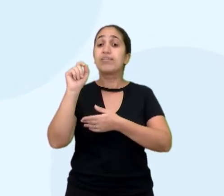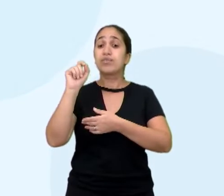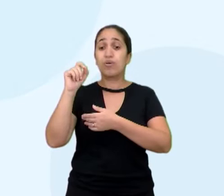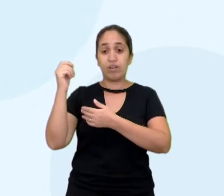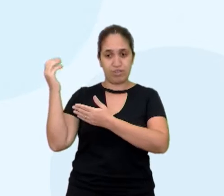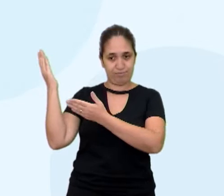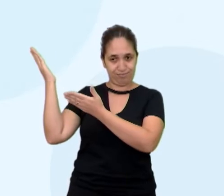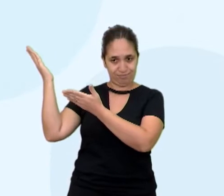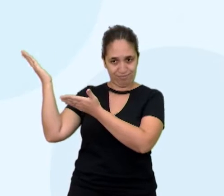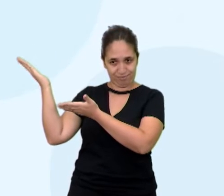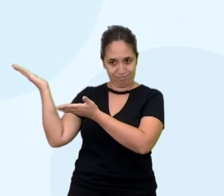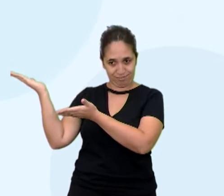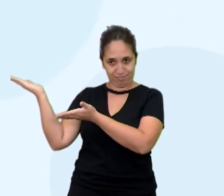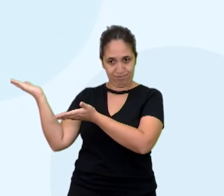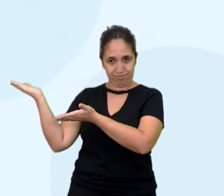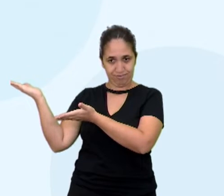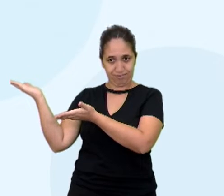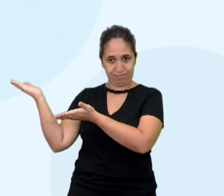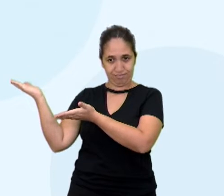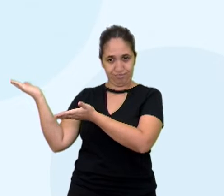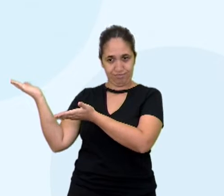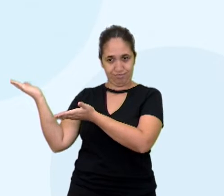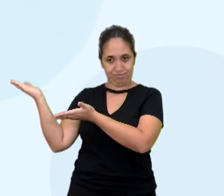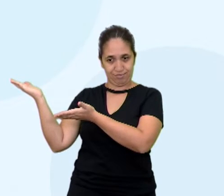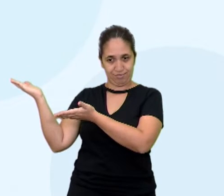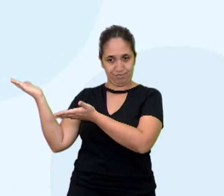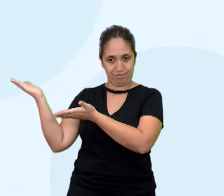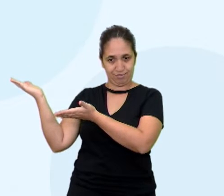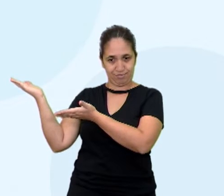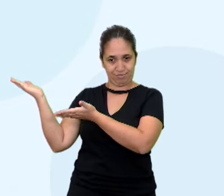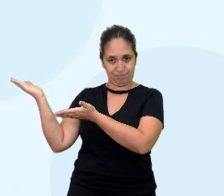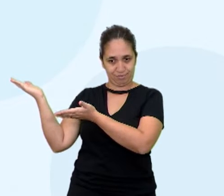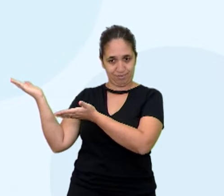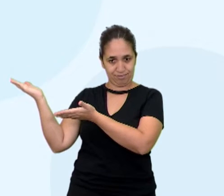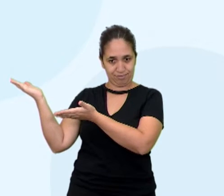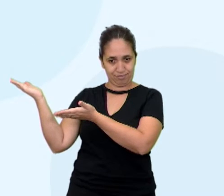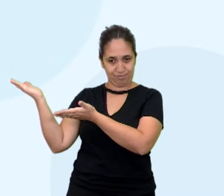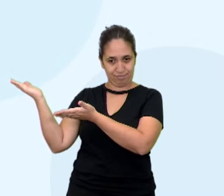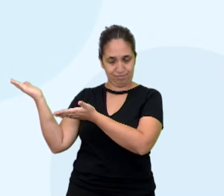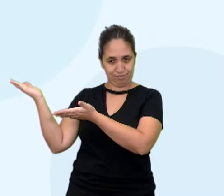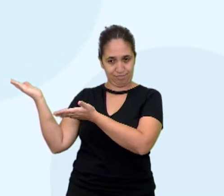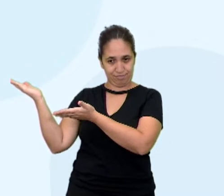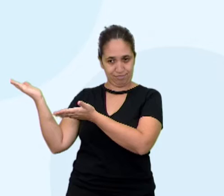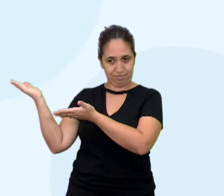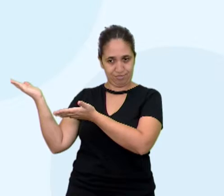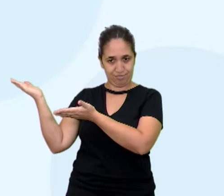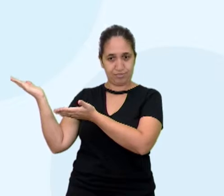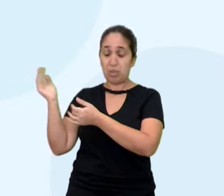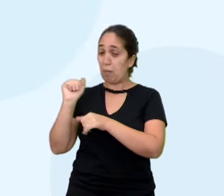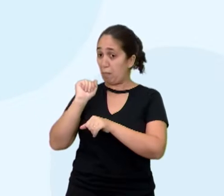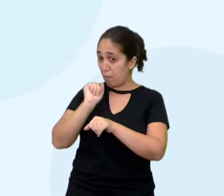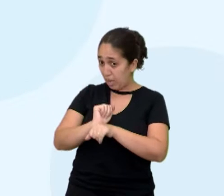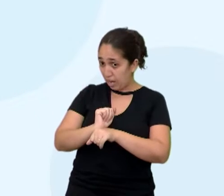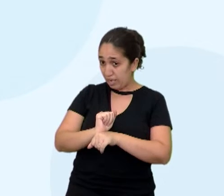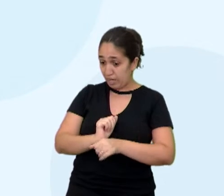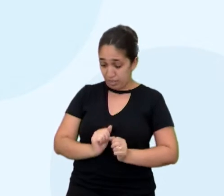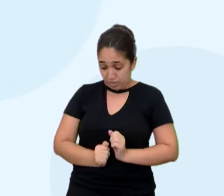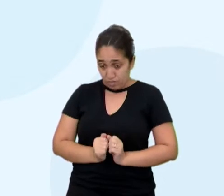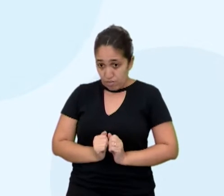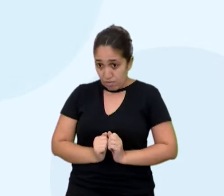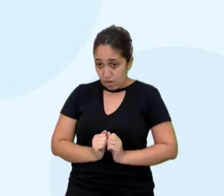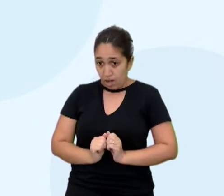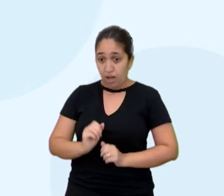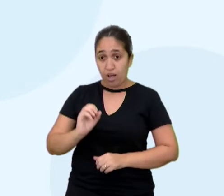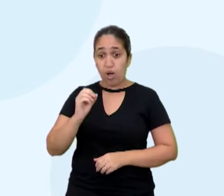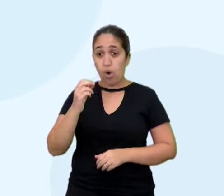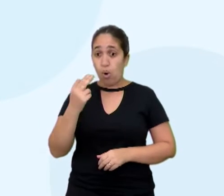pode inibir a atividade gástrica ou ativar a secreção de bicarbonato e de sais